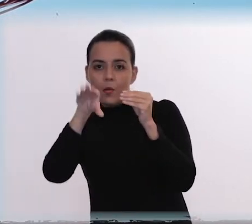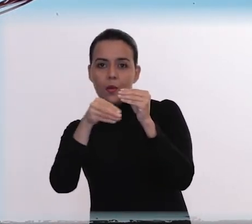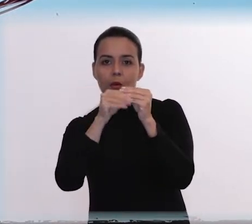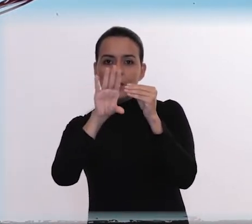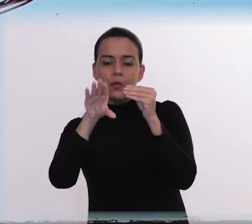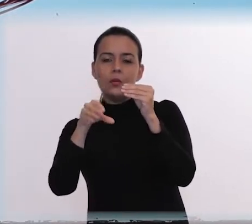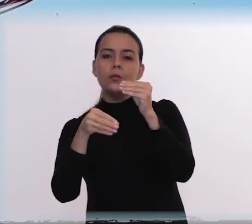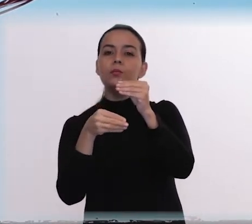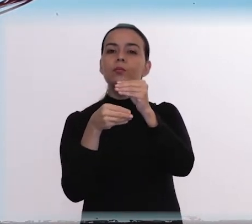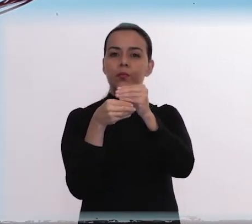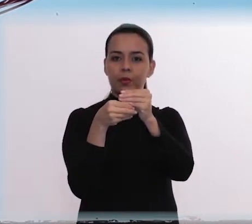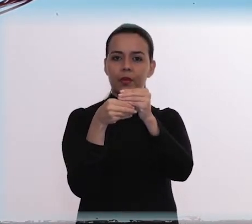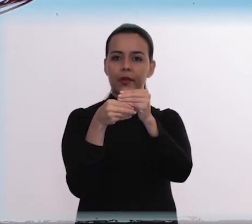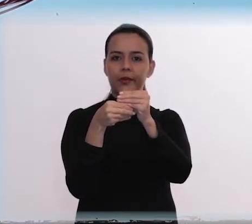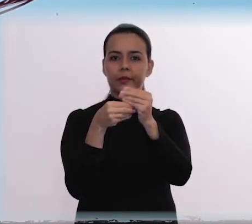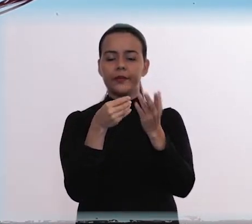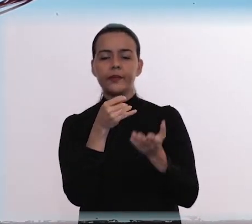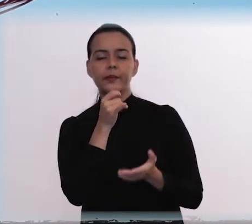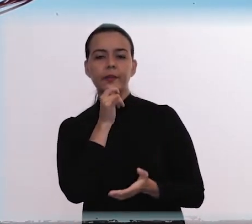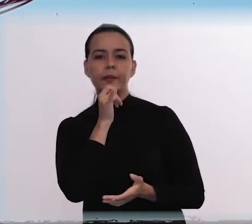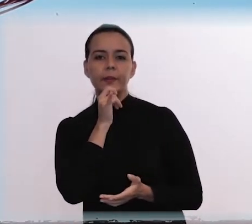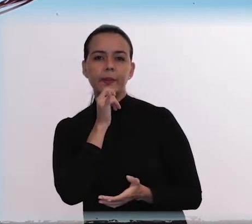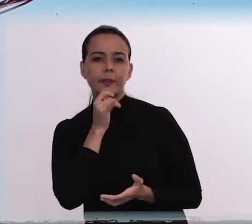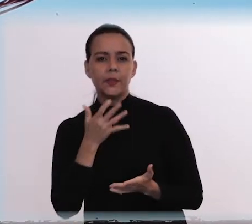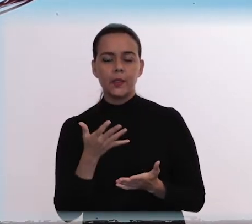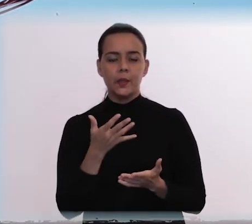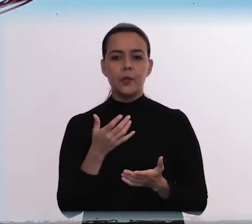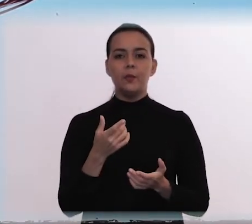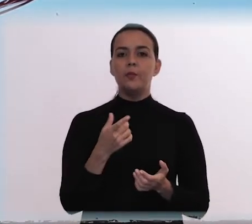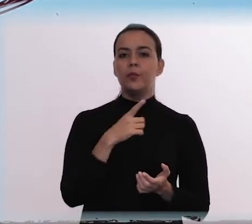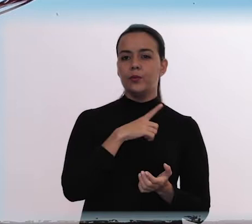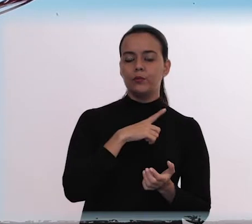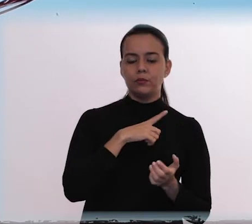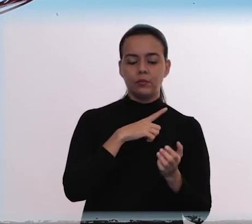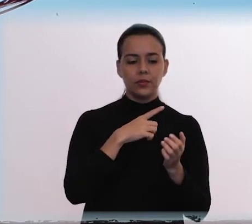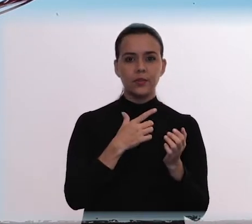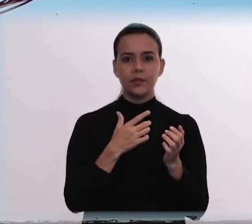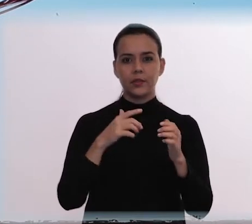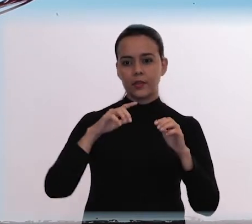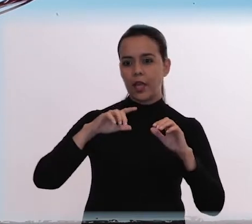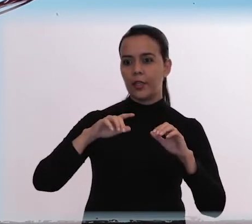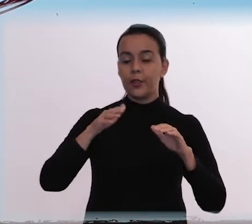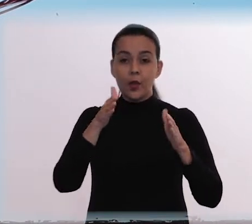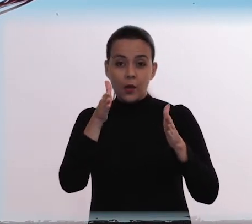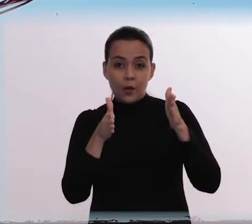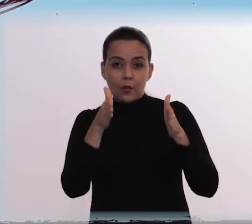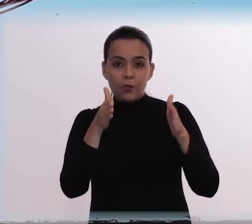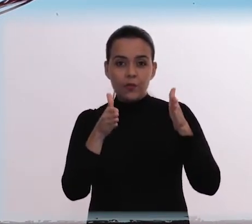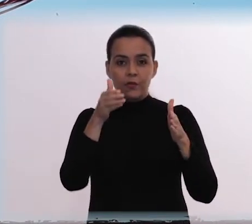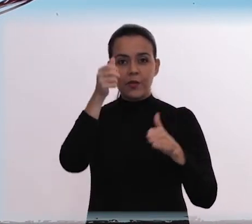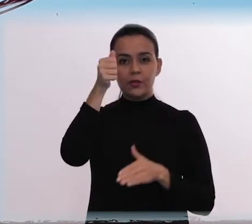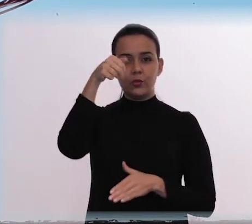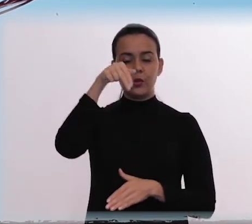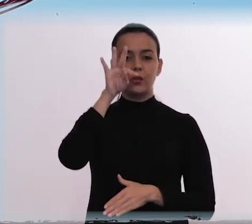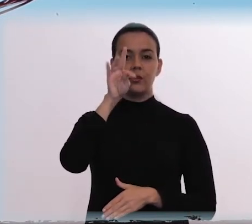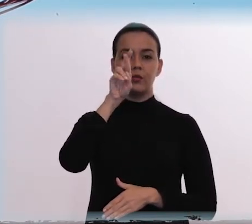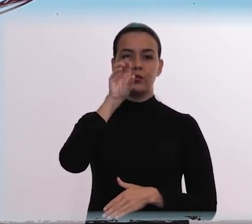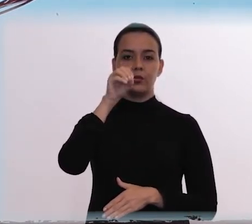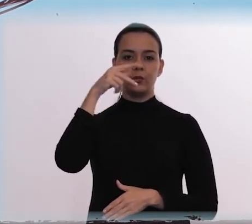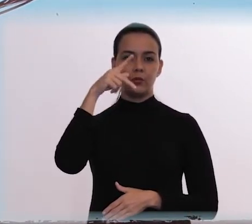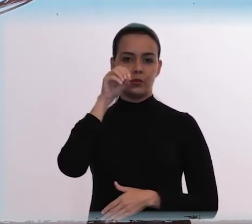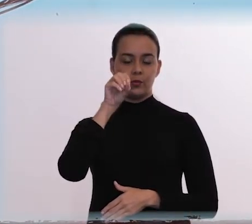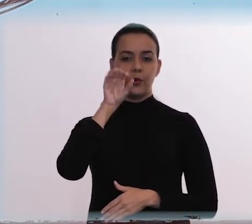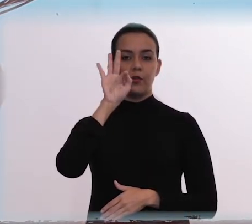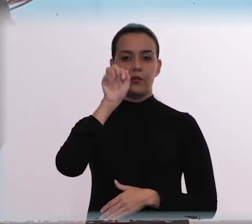achava que se tratava, talvez, da maior produção do próprio movimento antropofágico, não é? E, no entanto, a